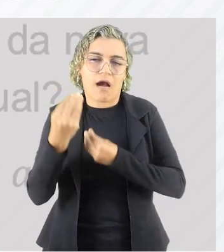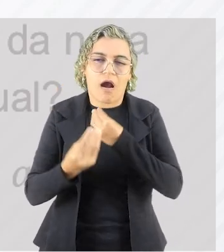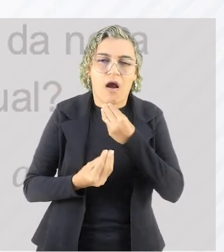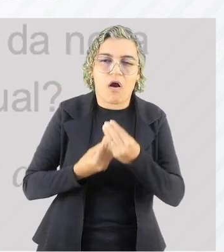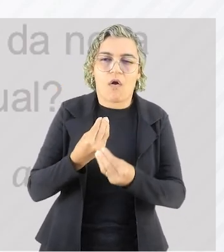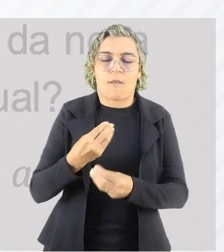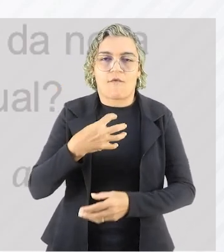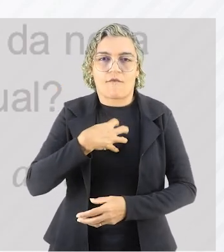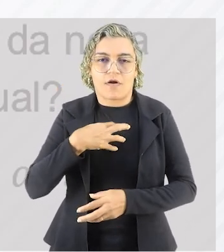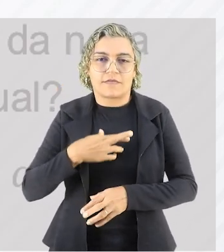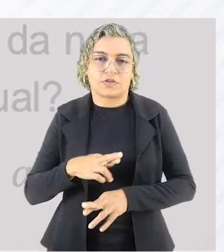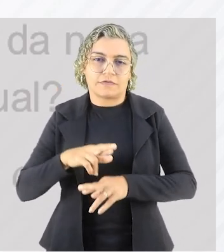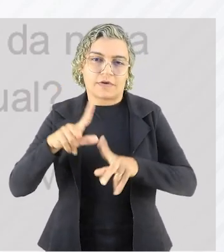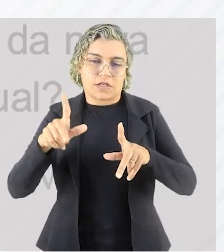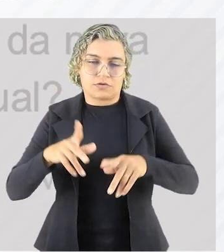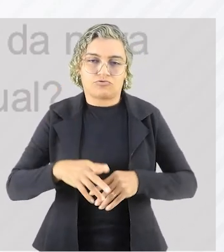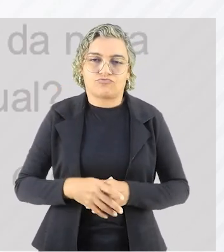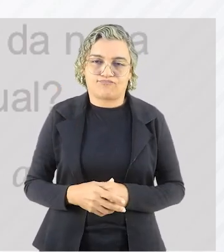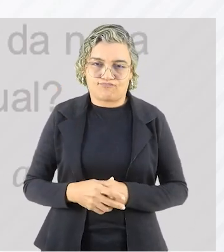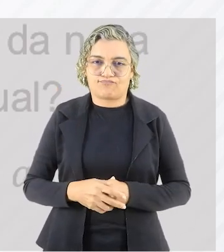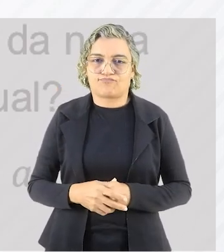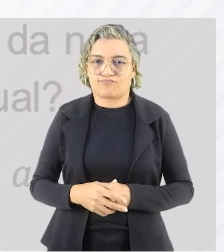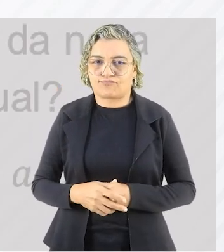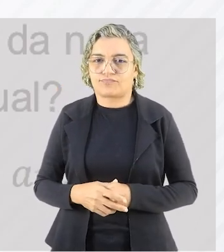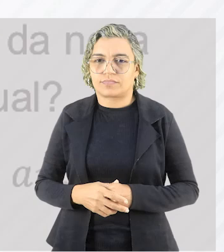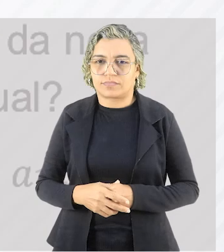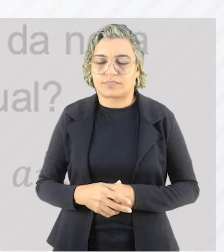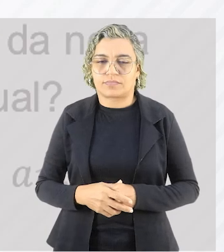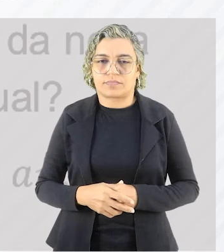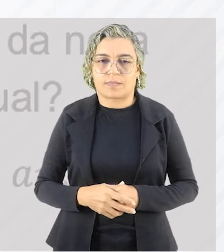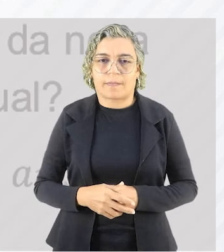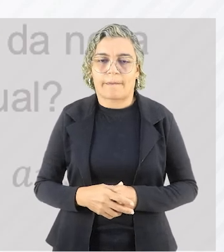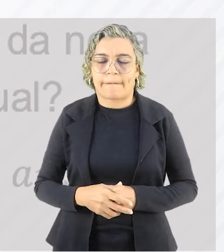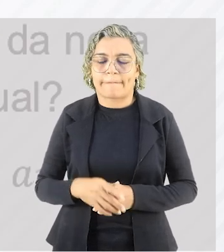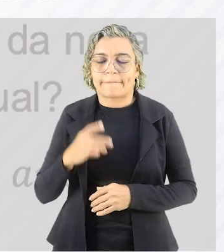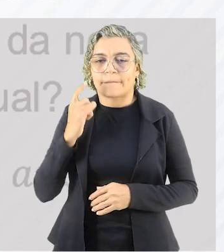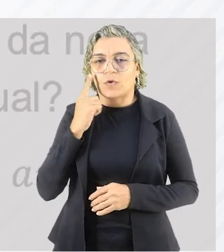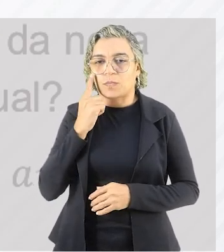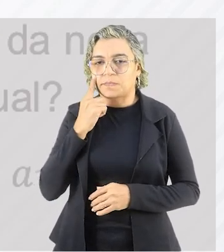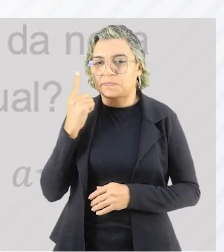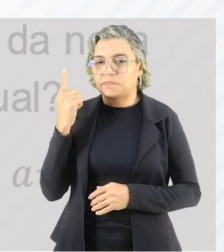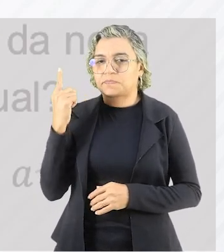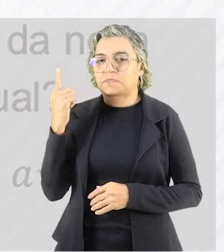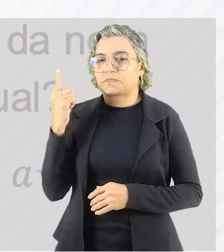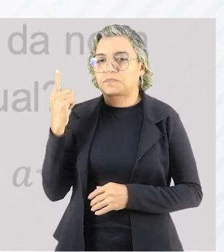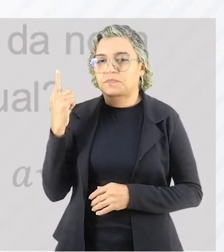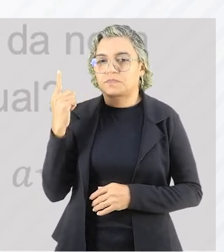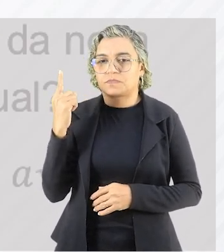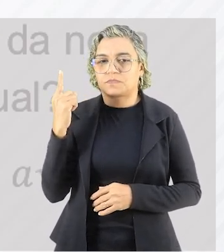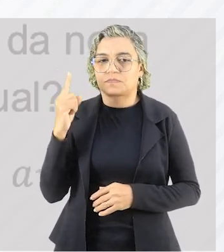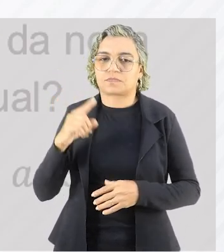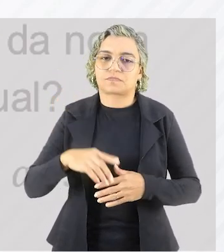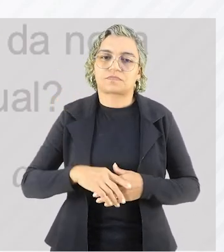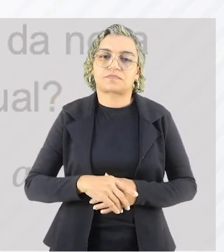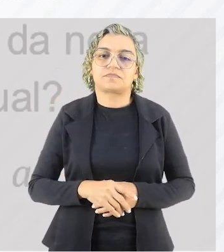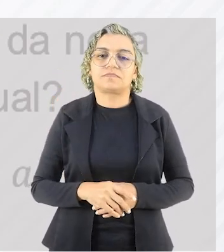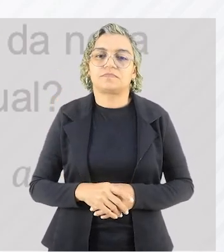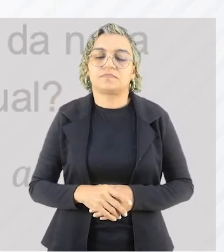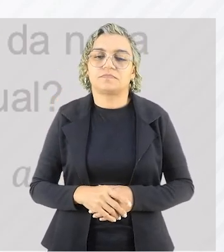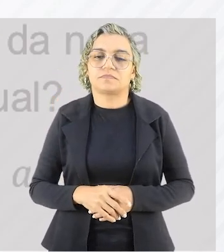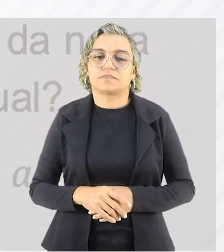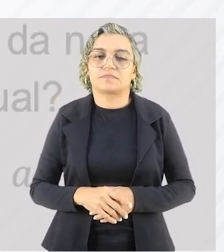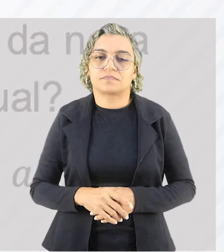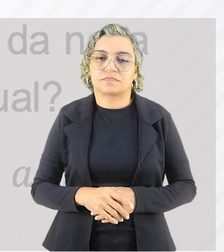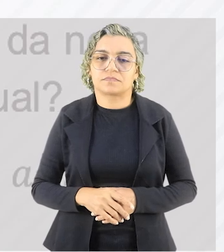que deverá ter uma capacidade igual ao triplo da atual. A altura